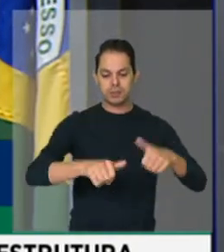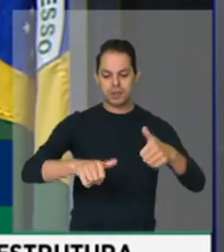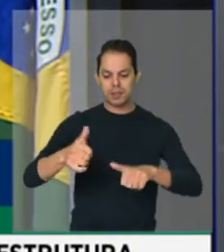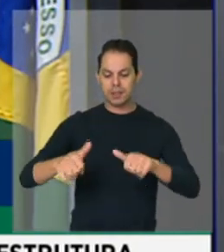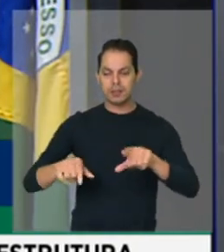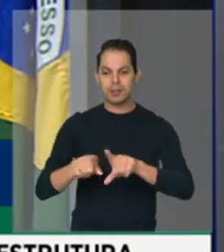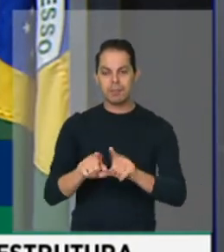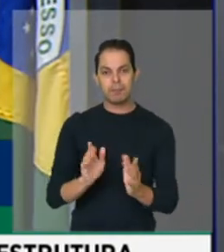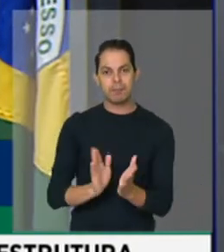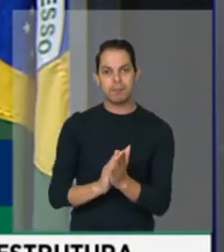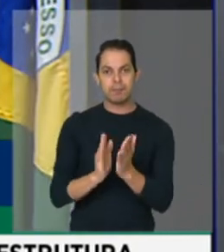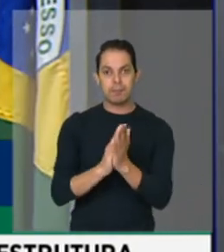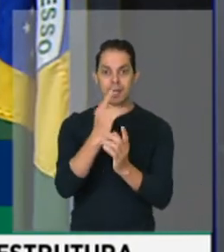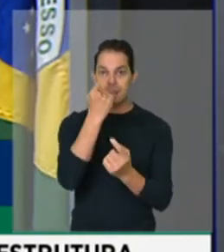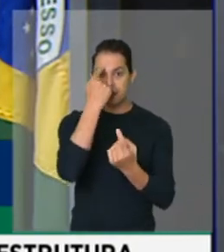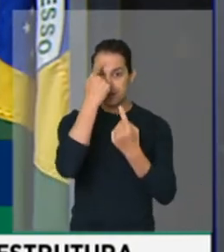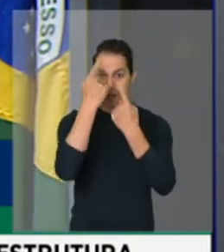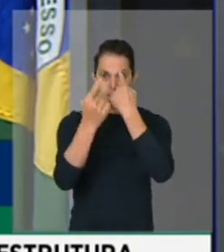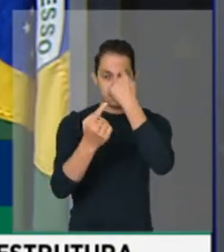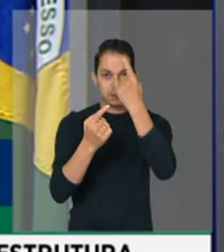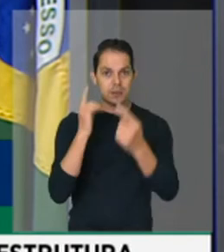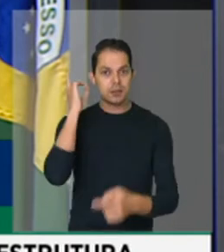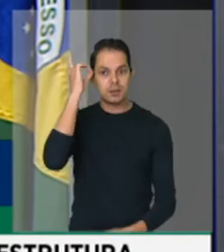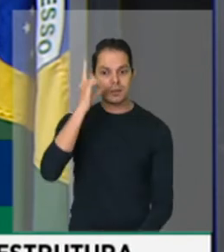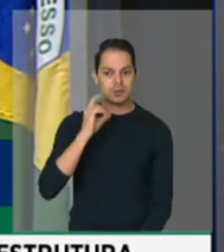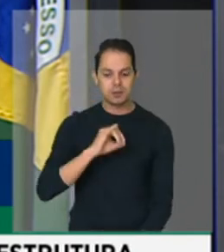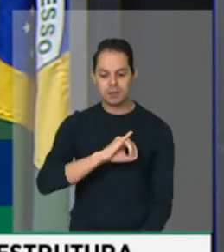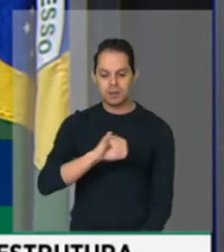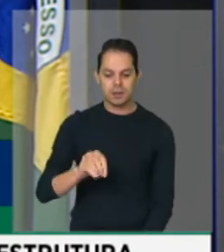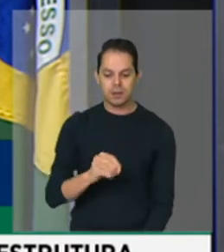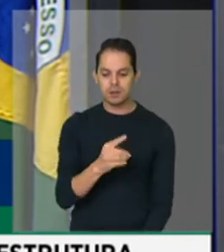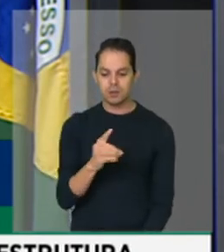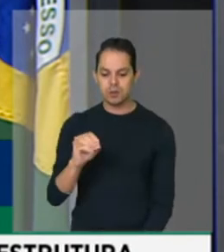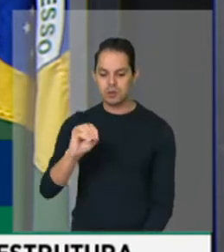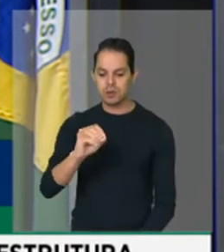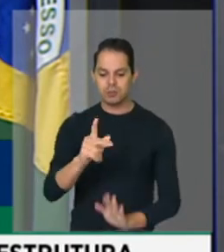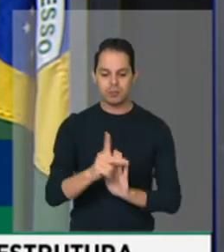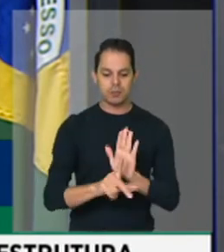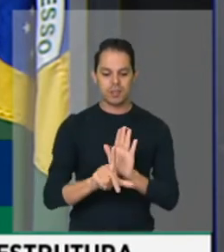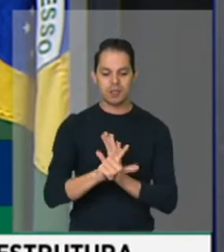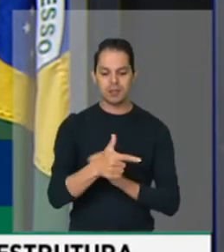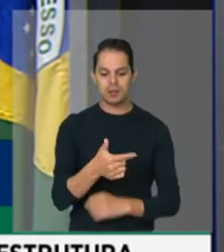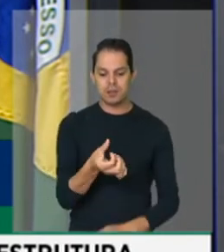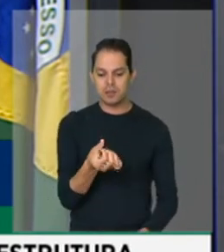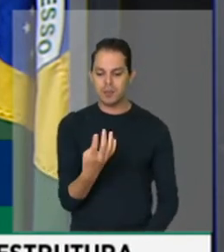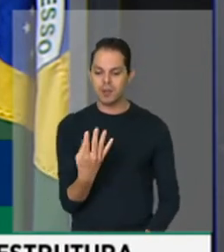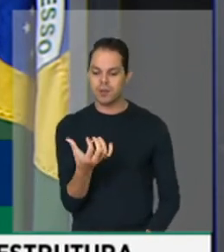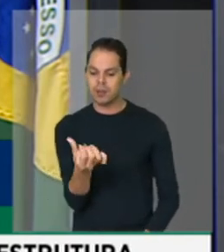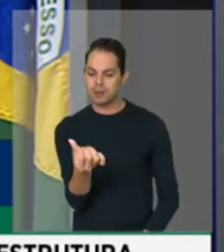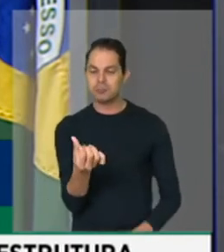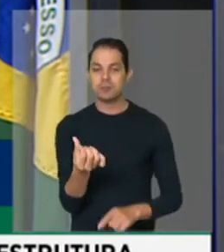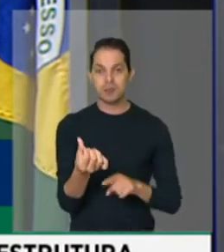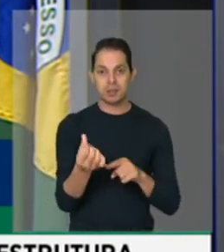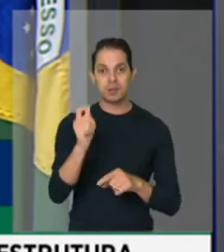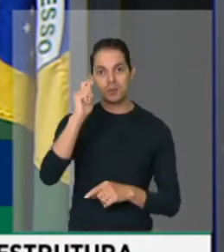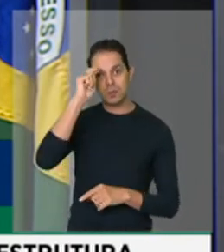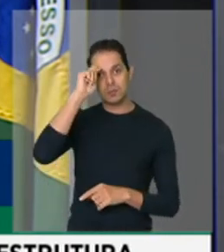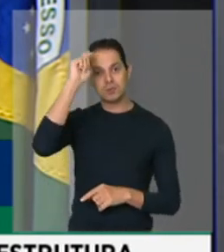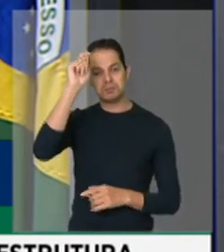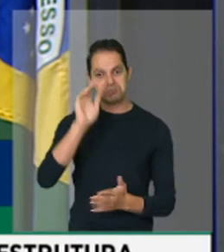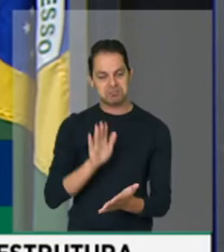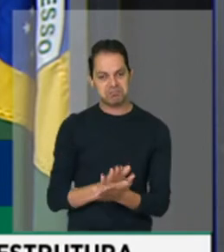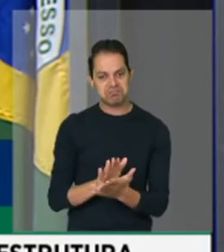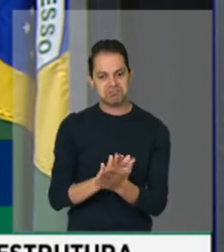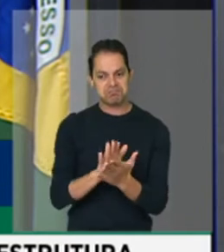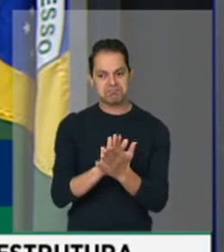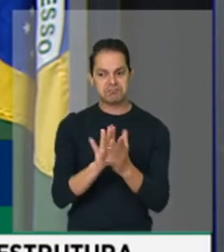da iniciativa do deputado João Maia, autor do PL 2646, a quem saudamos de uma